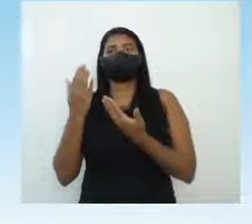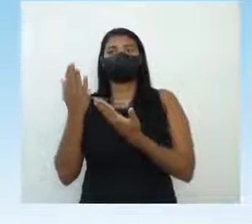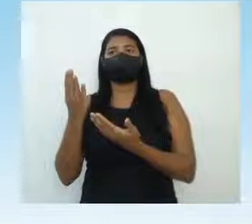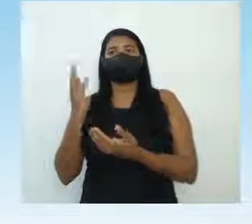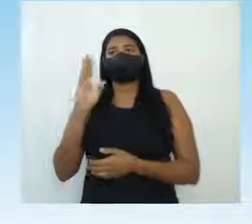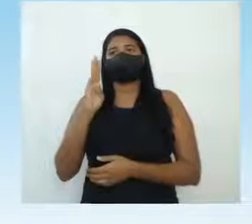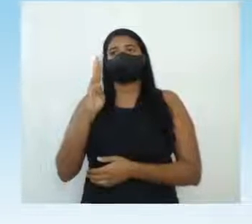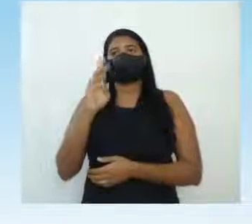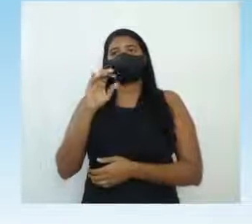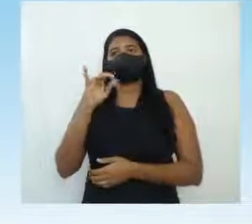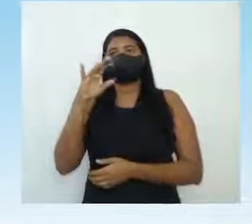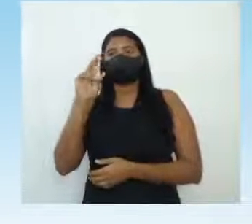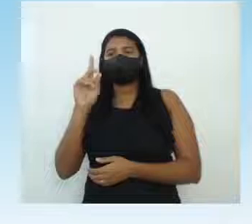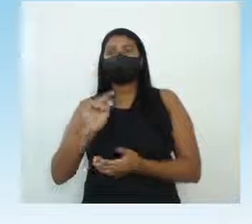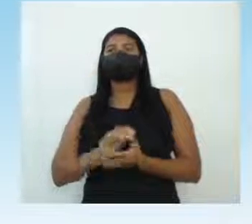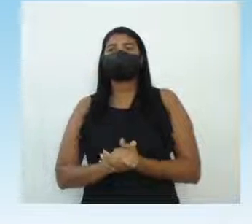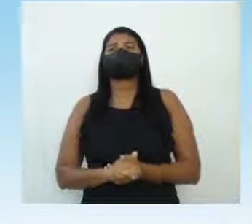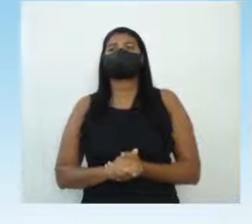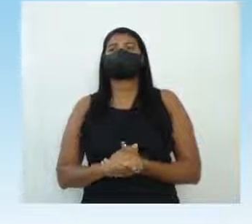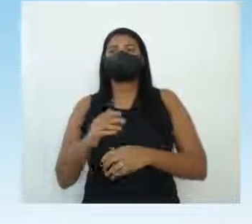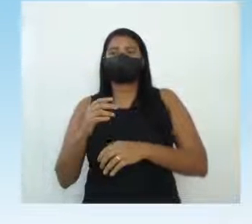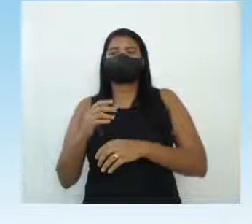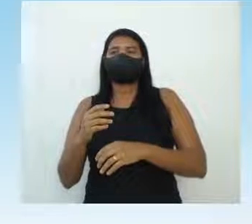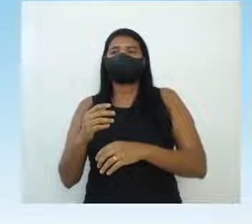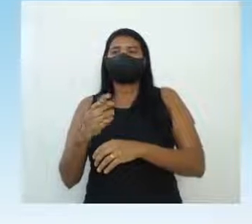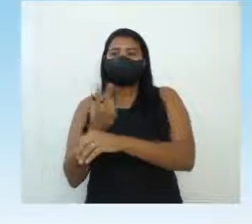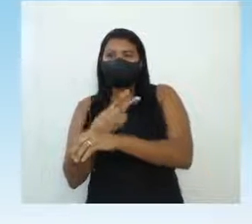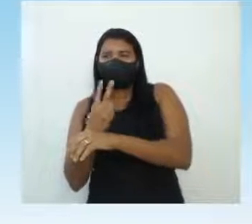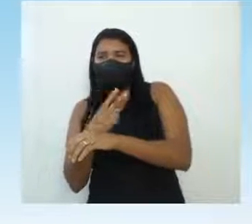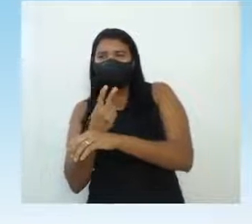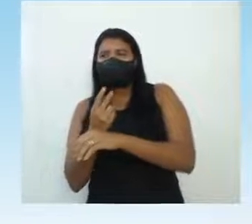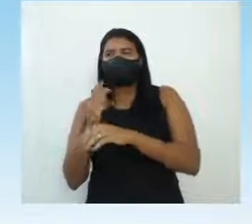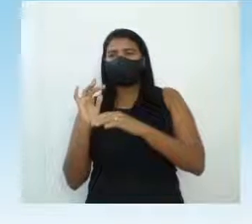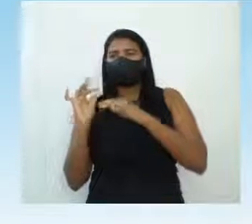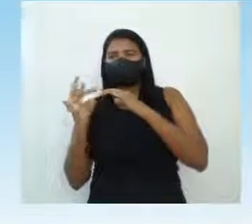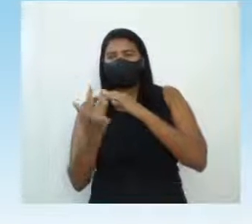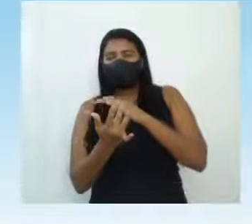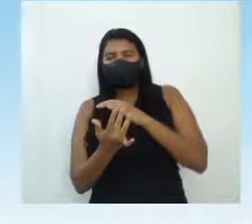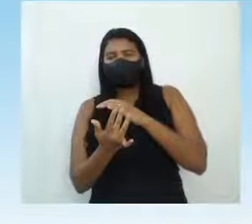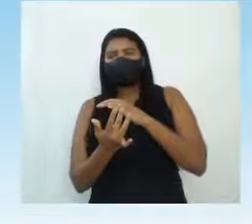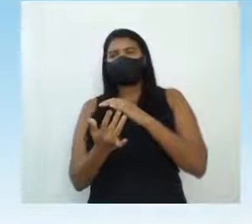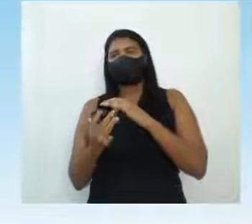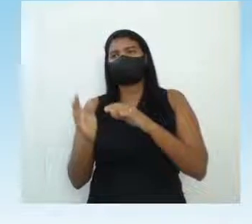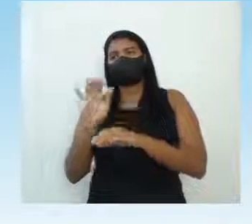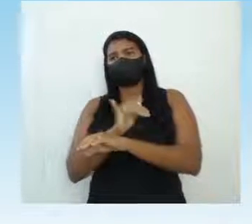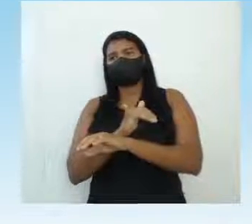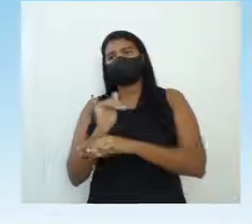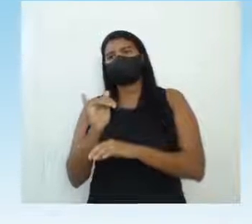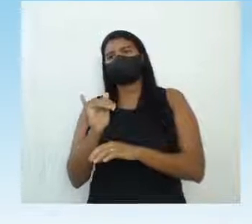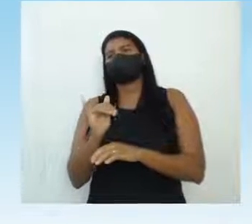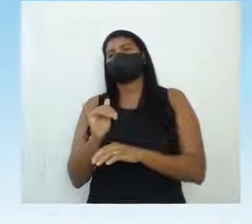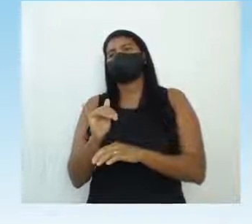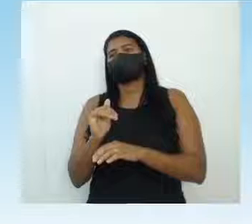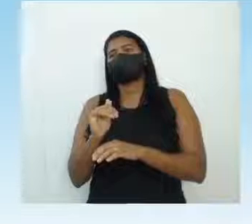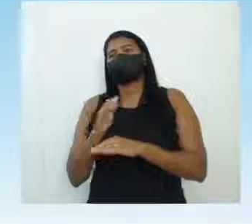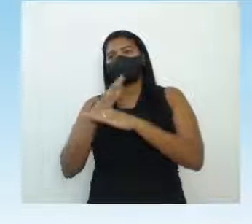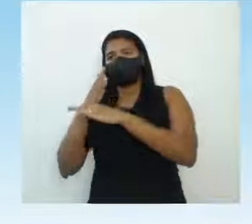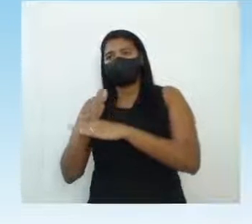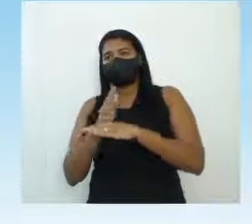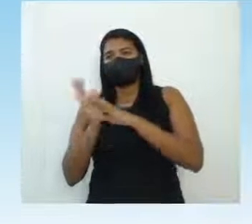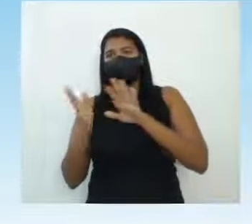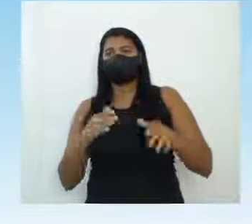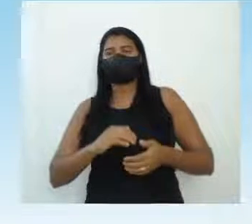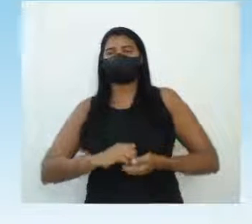Então, linkem lá, vocês não vão se arrepender, muito legal esse vídeo, tá? O outro movimento é o Top